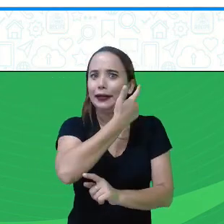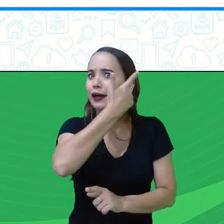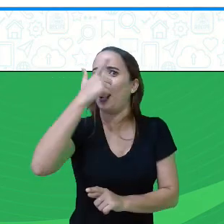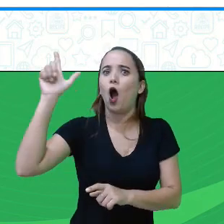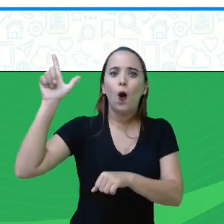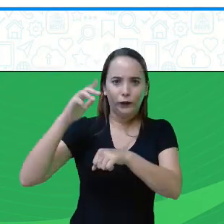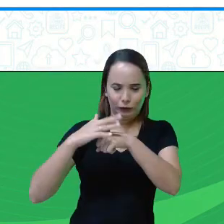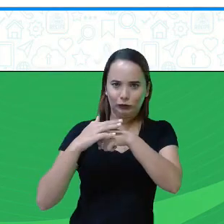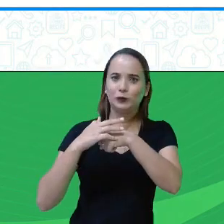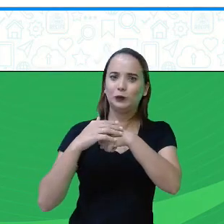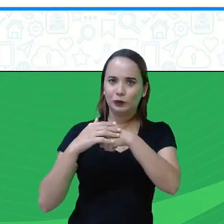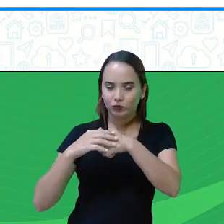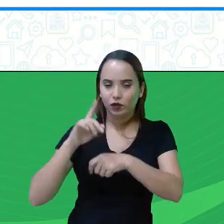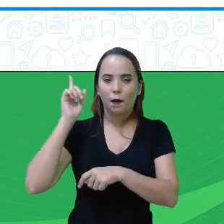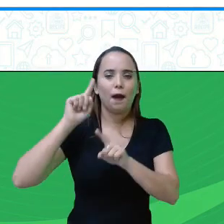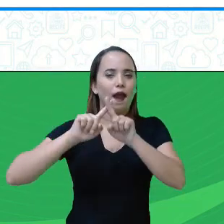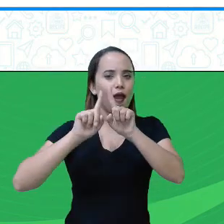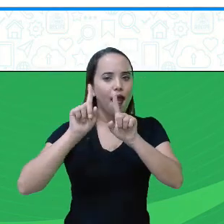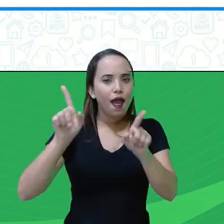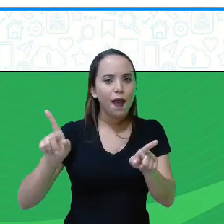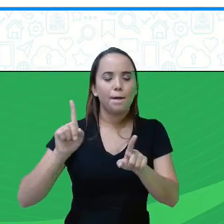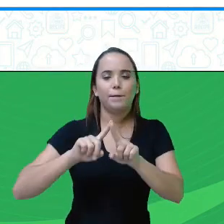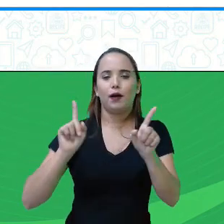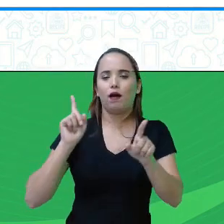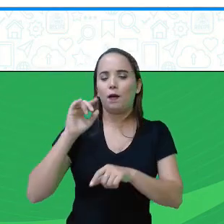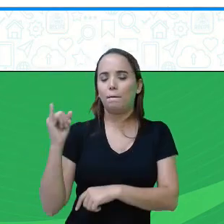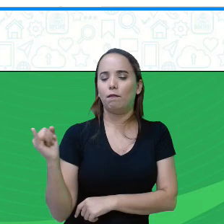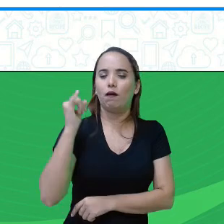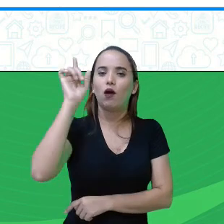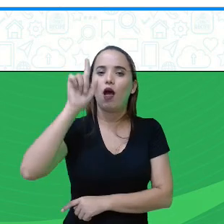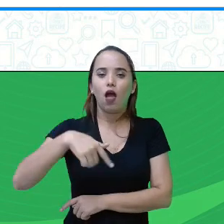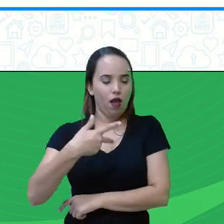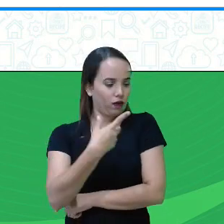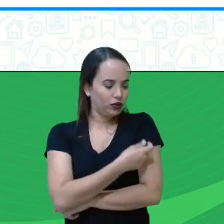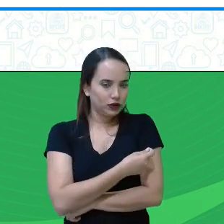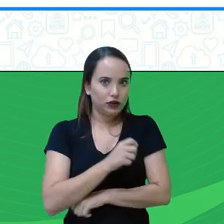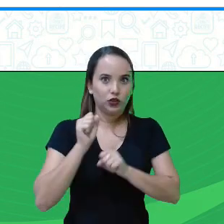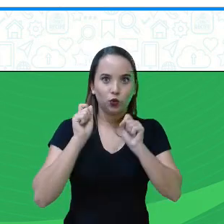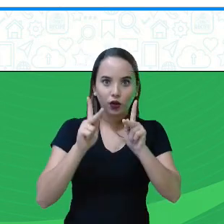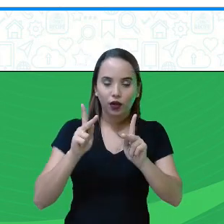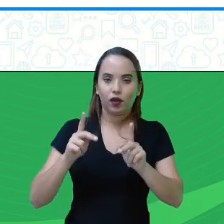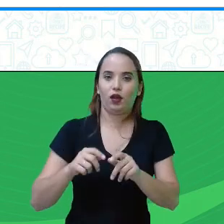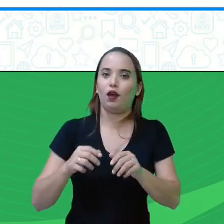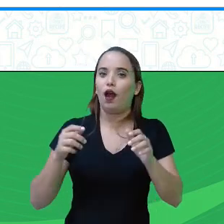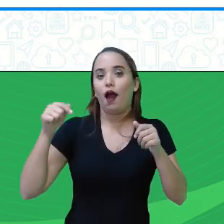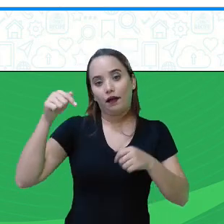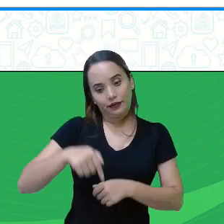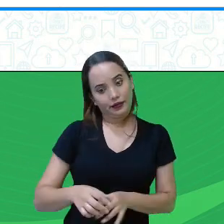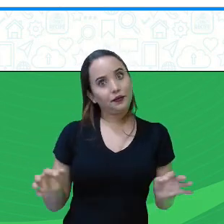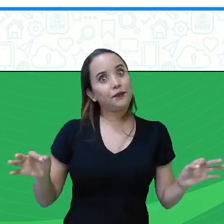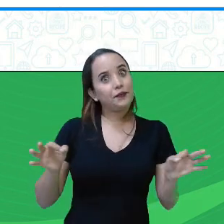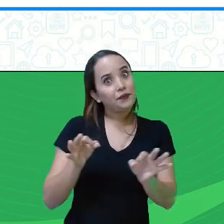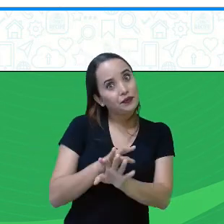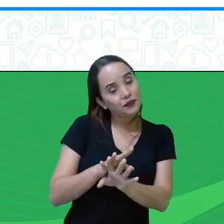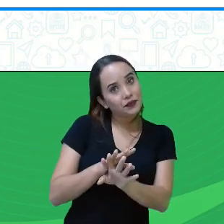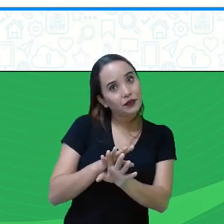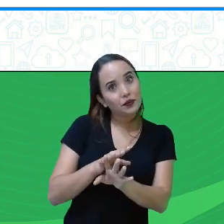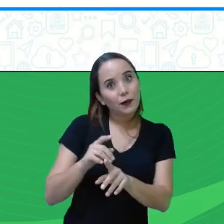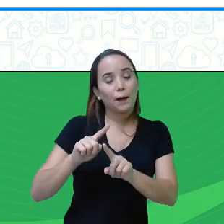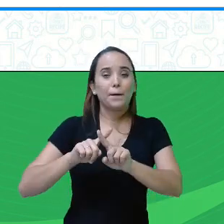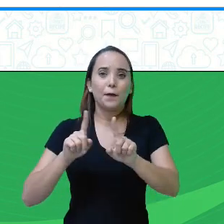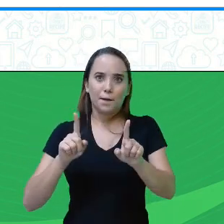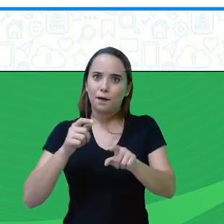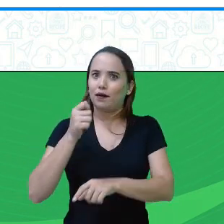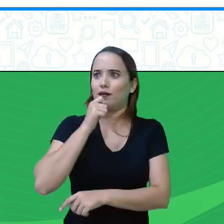sempre foi, sempre vai ser importante a vacina. Então, ficamos por aqui, mas ainda tem alguma coisinha para a gente ainda hoje,